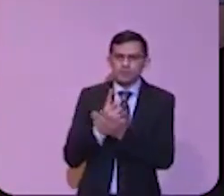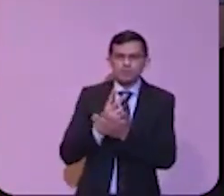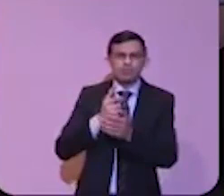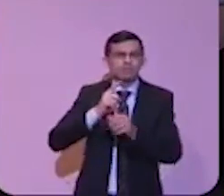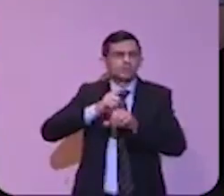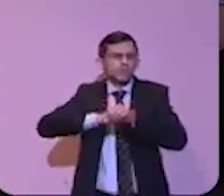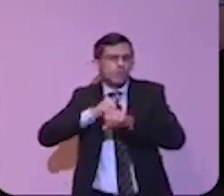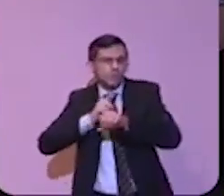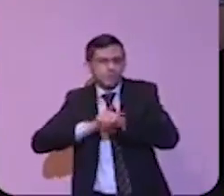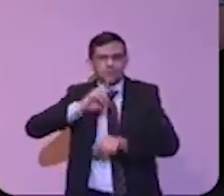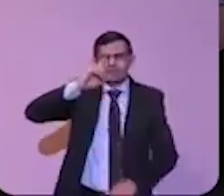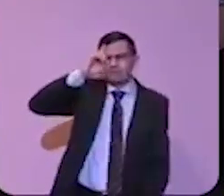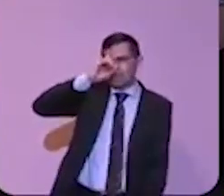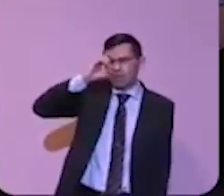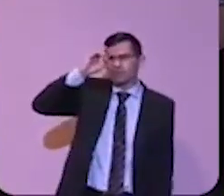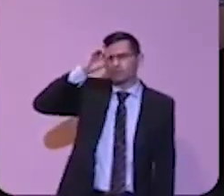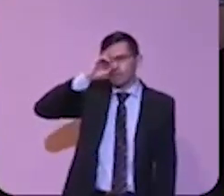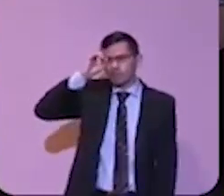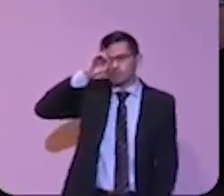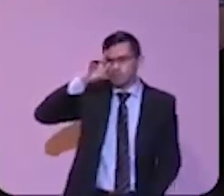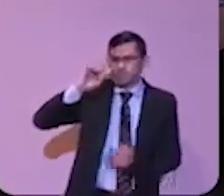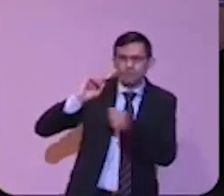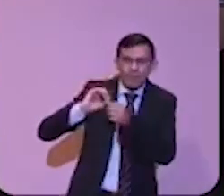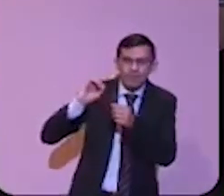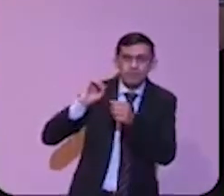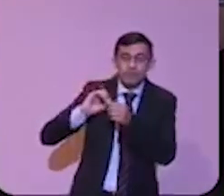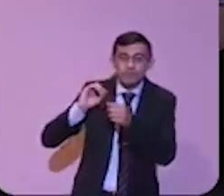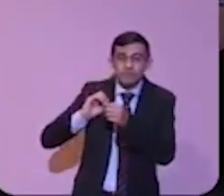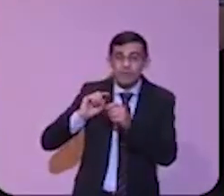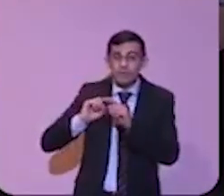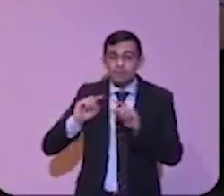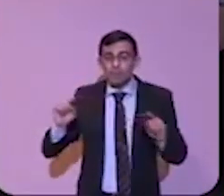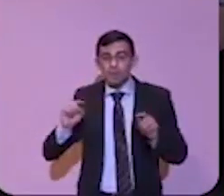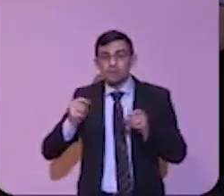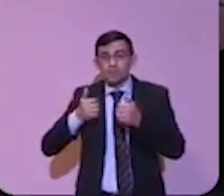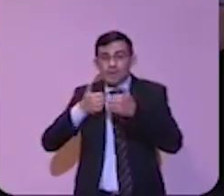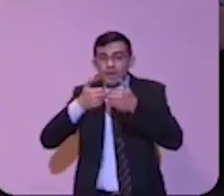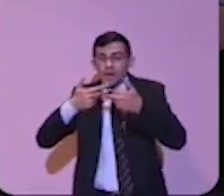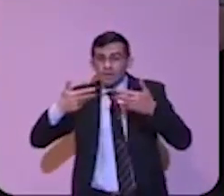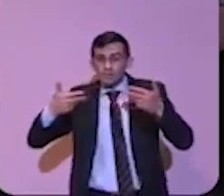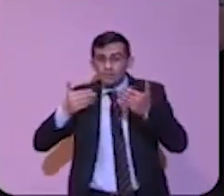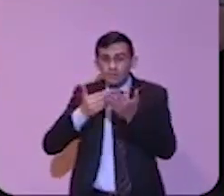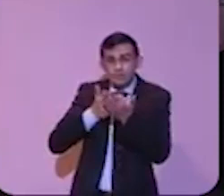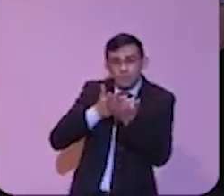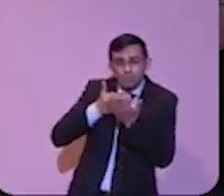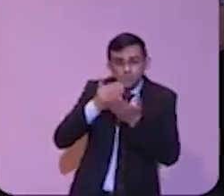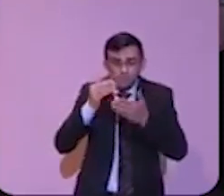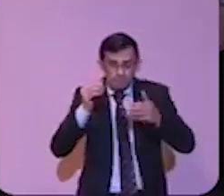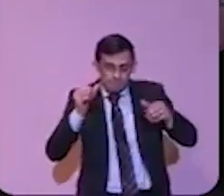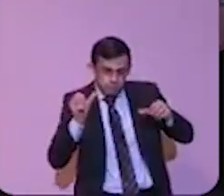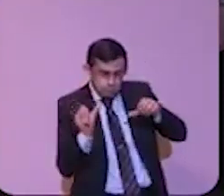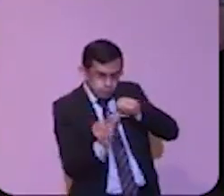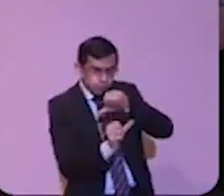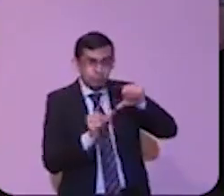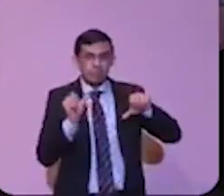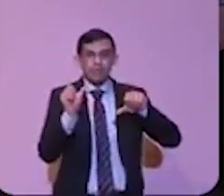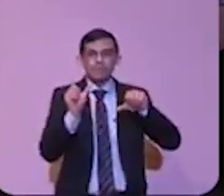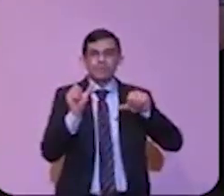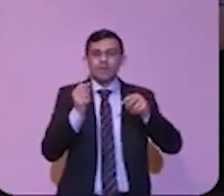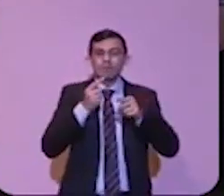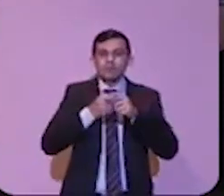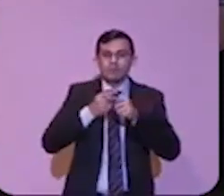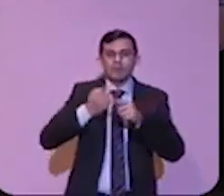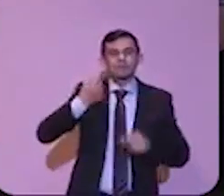dia, todo santo dia a gente sempre fez isso. Mas as coisas foram se transformando em casa, porque